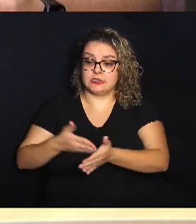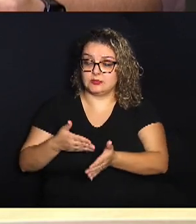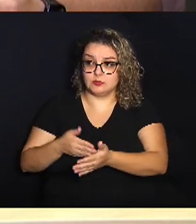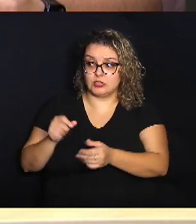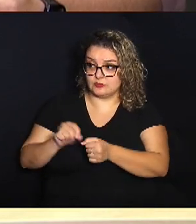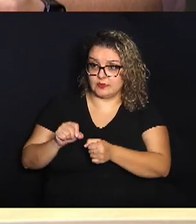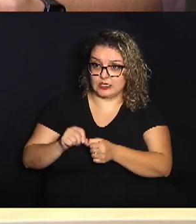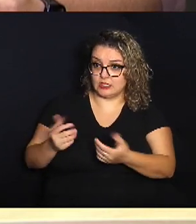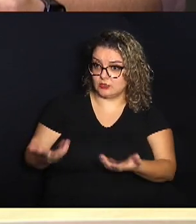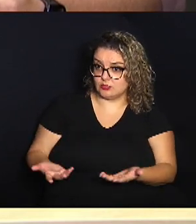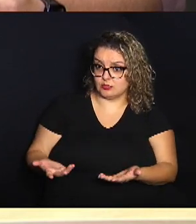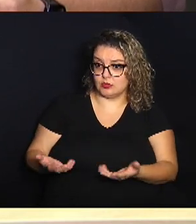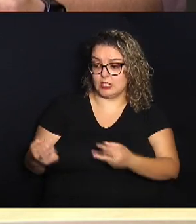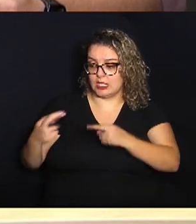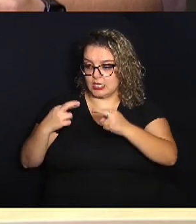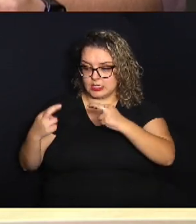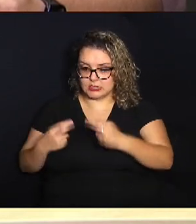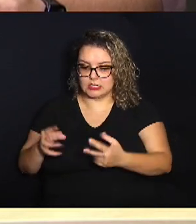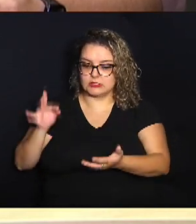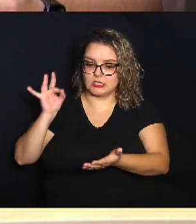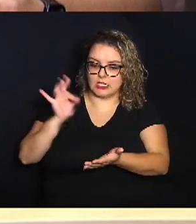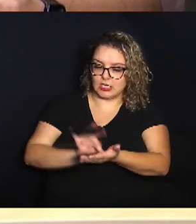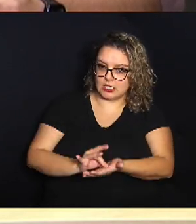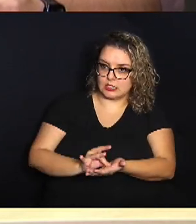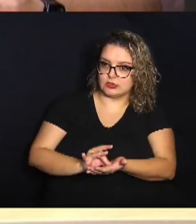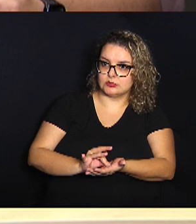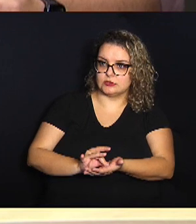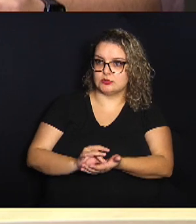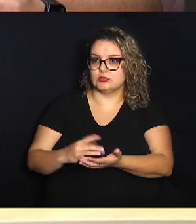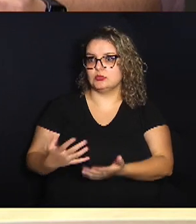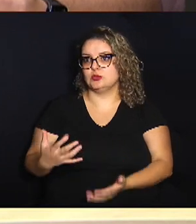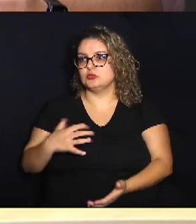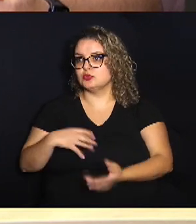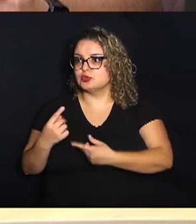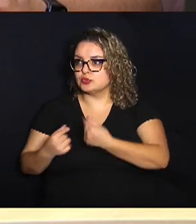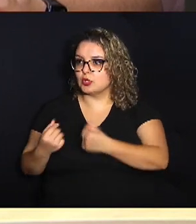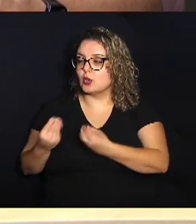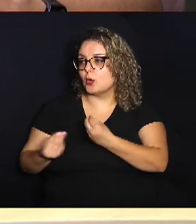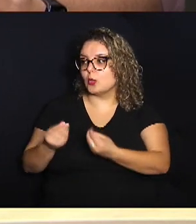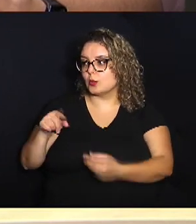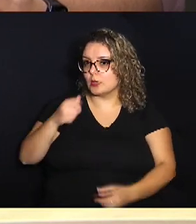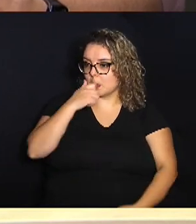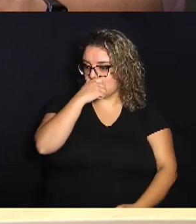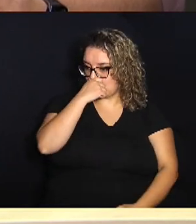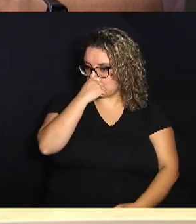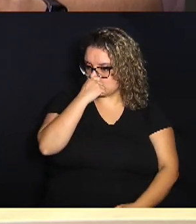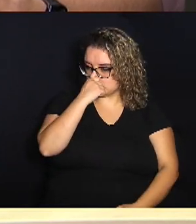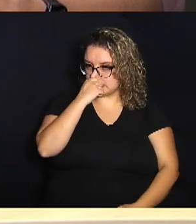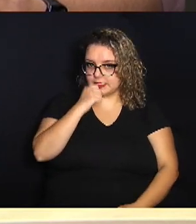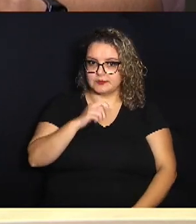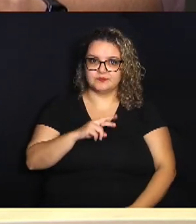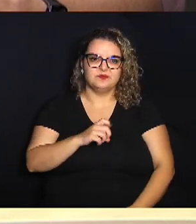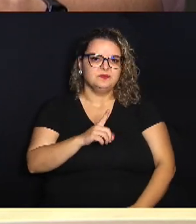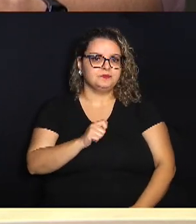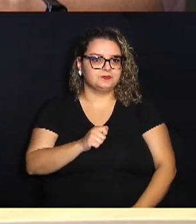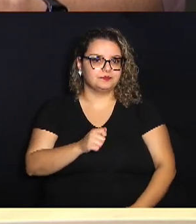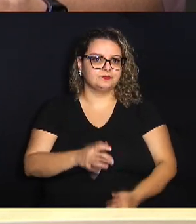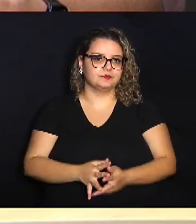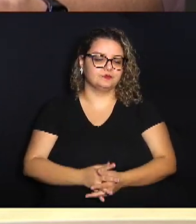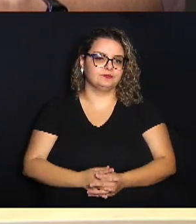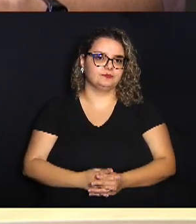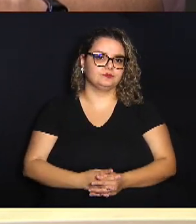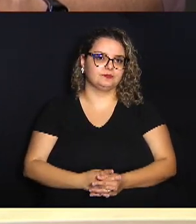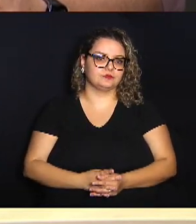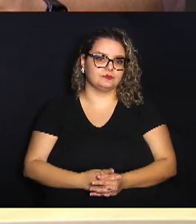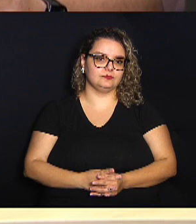feito? Analisar a realidade, a situação econômica, como que é? A renda, aquilo que de fato não